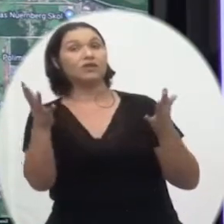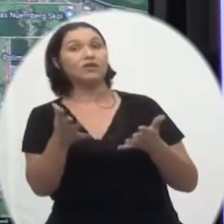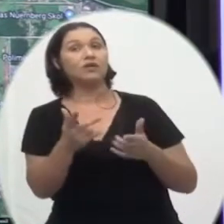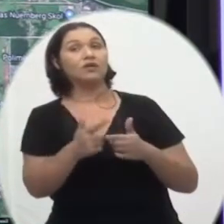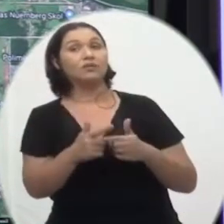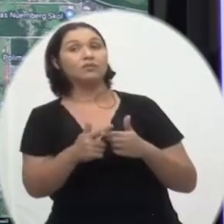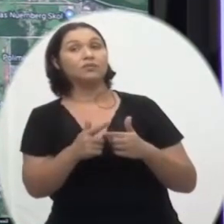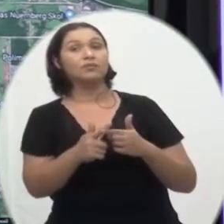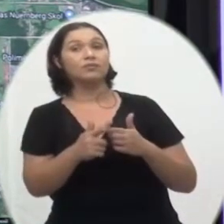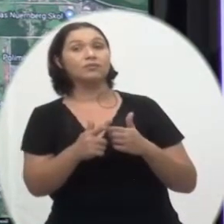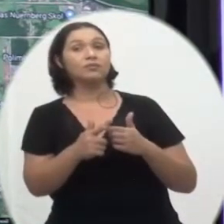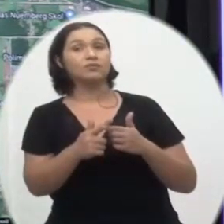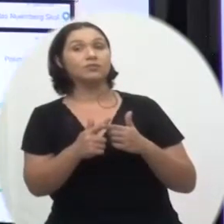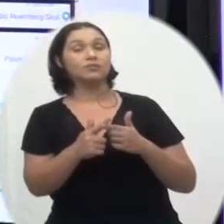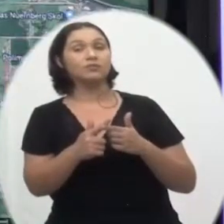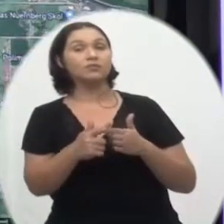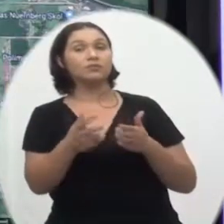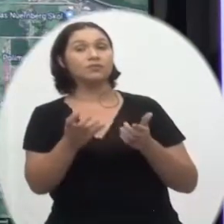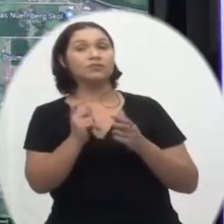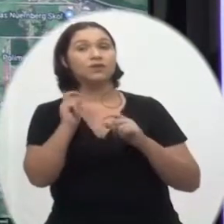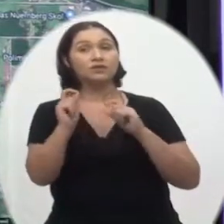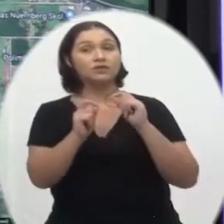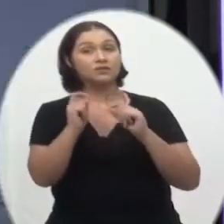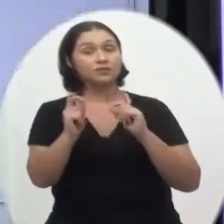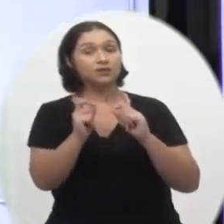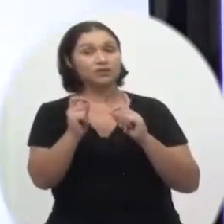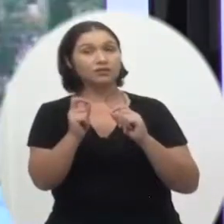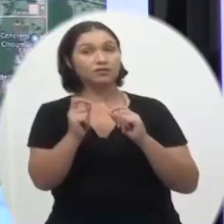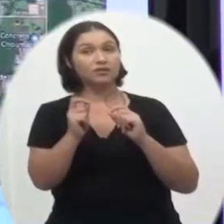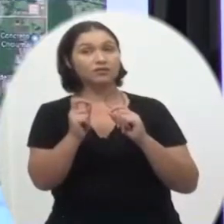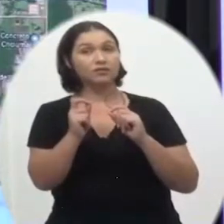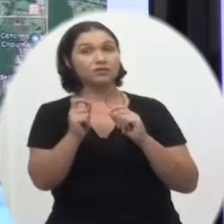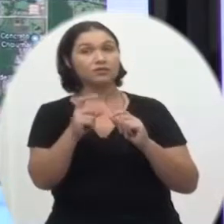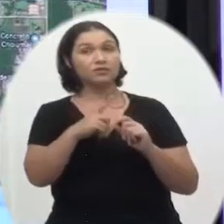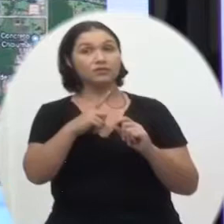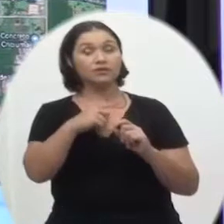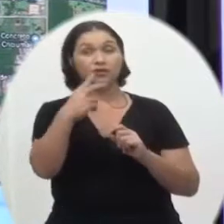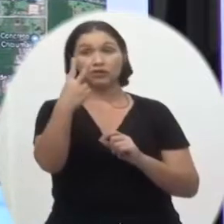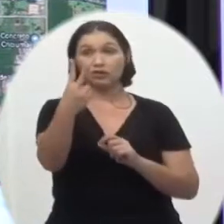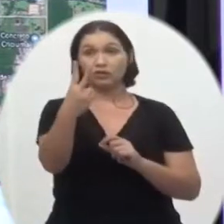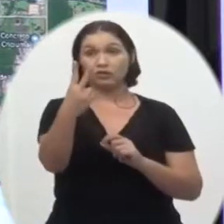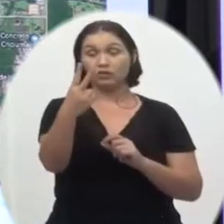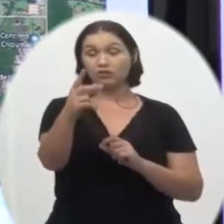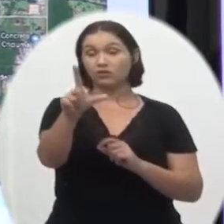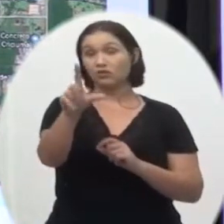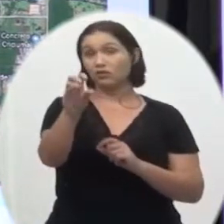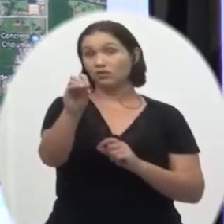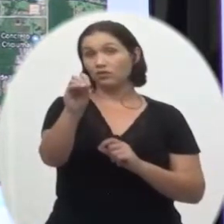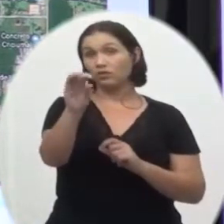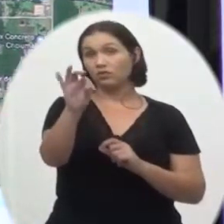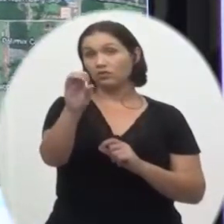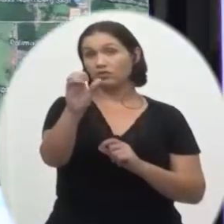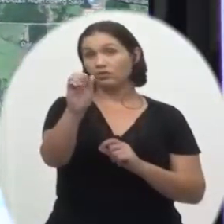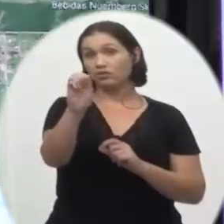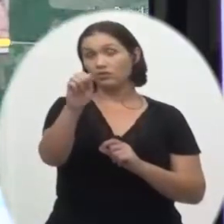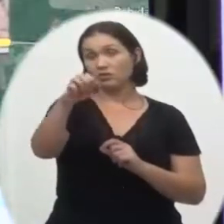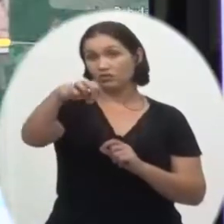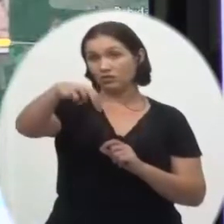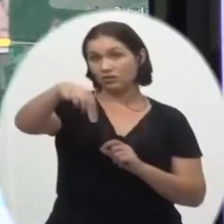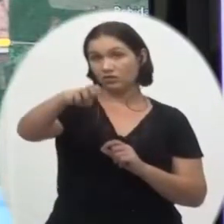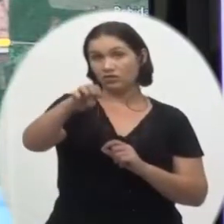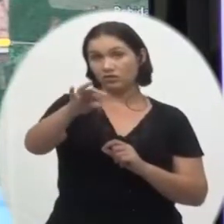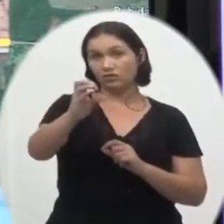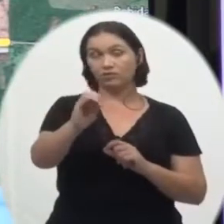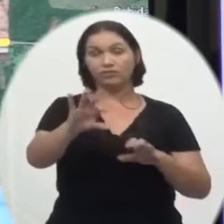onde está aquela seta ali, ó, à esquerda ali, né, Tita? À direita. Está saindo um loteamento grande ali, e assim, a intenção é fazer